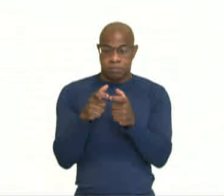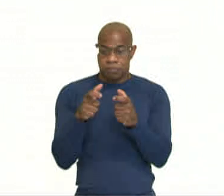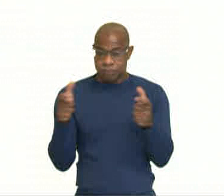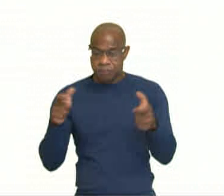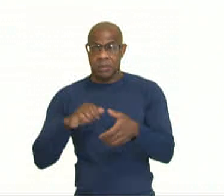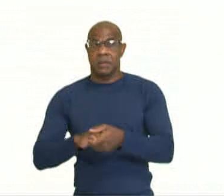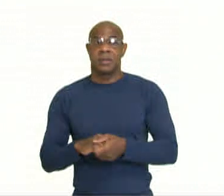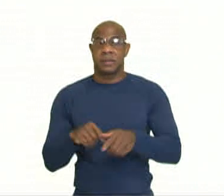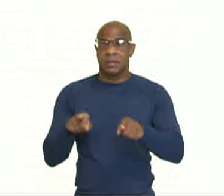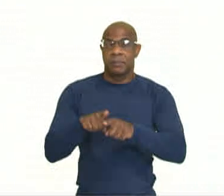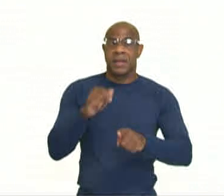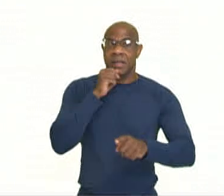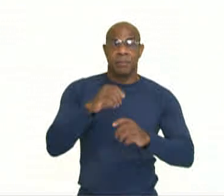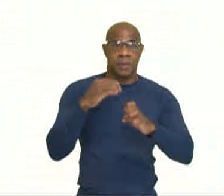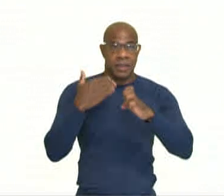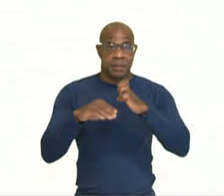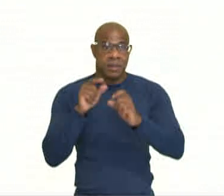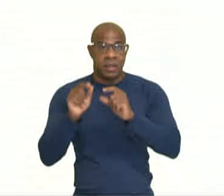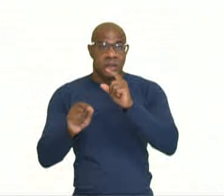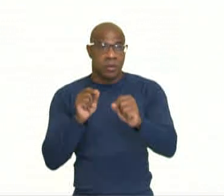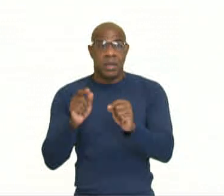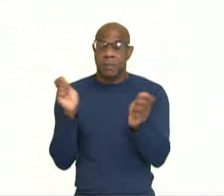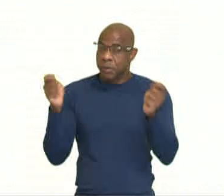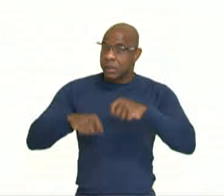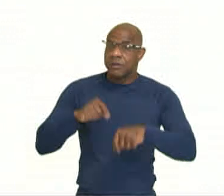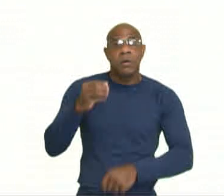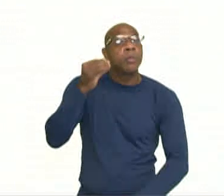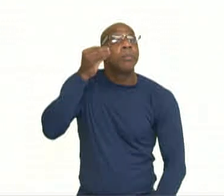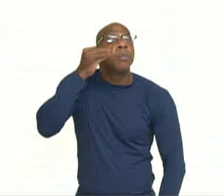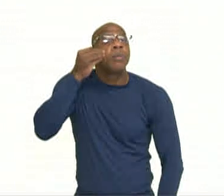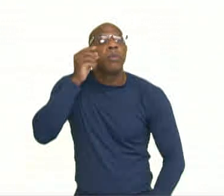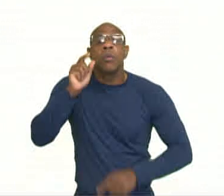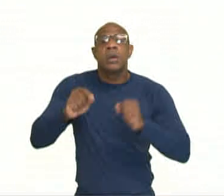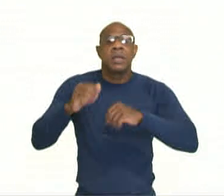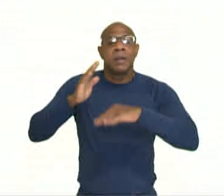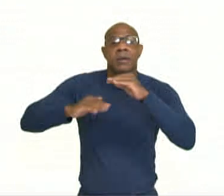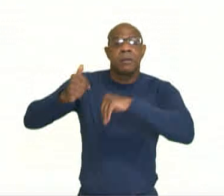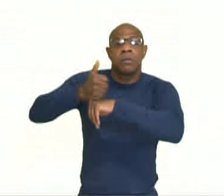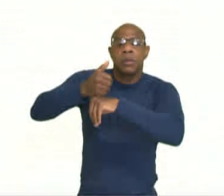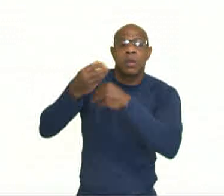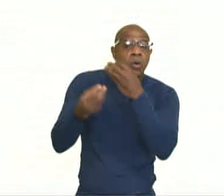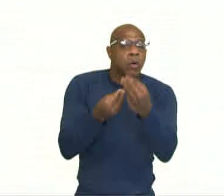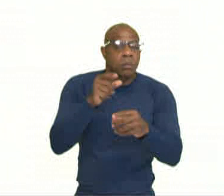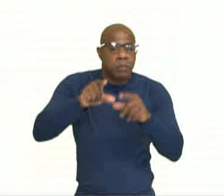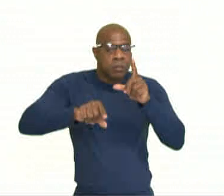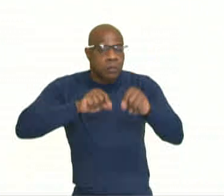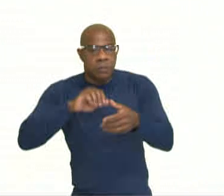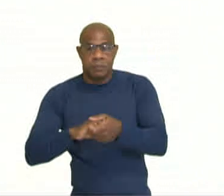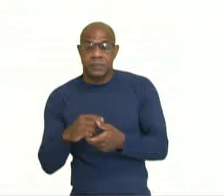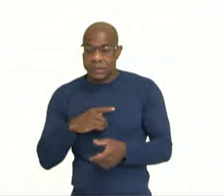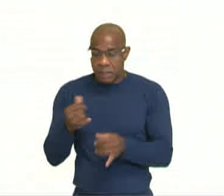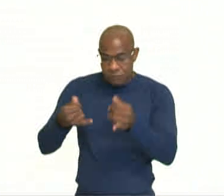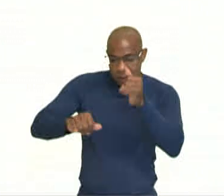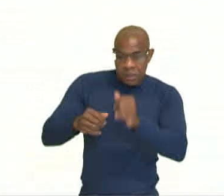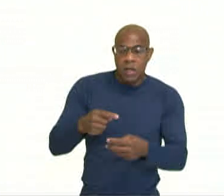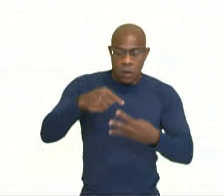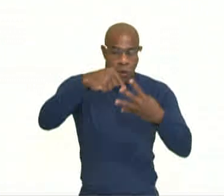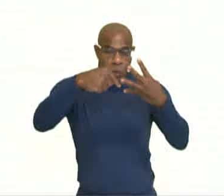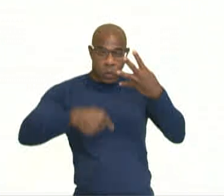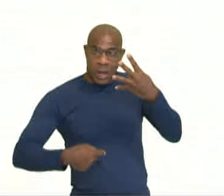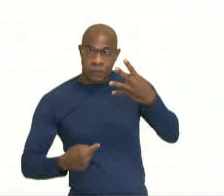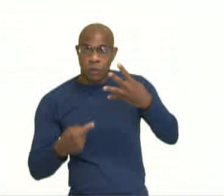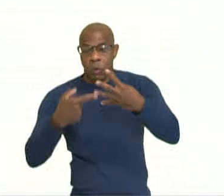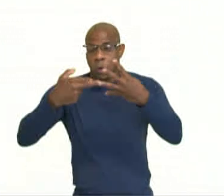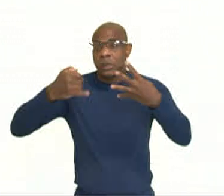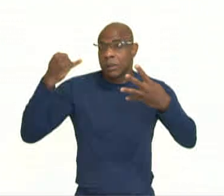Guia Enem, por exemplo, é possível encontrar um teste vocacional completo, que avalia 4 detalhes importantes antes